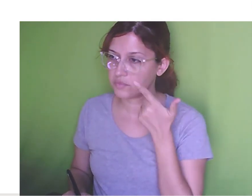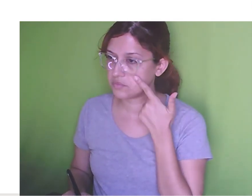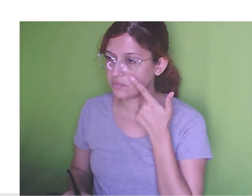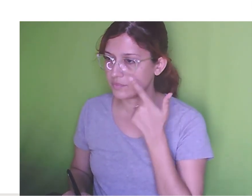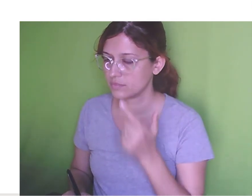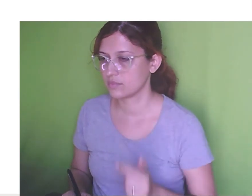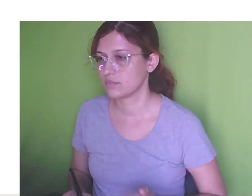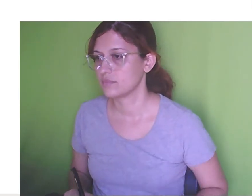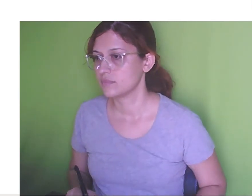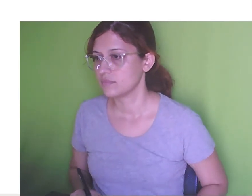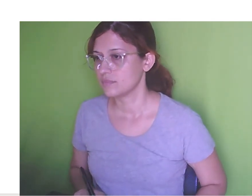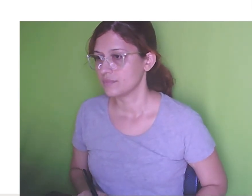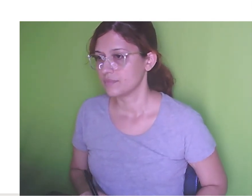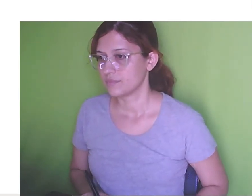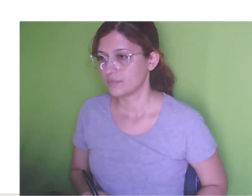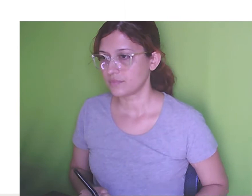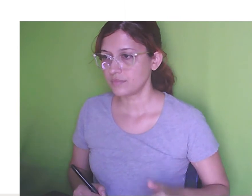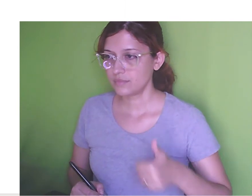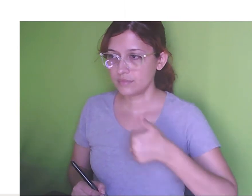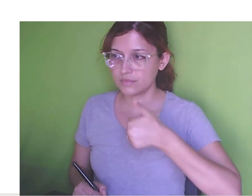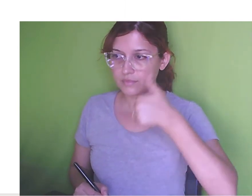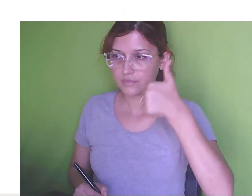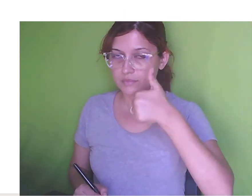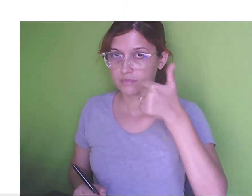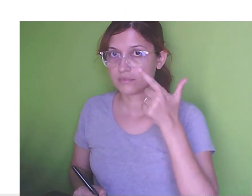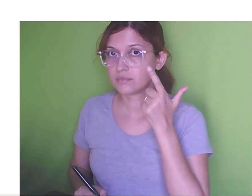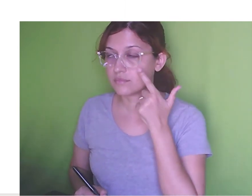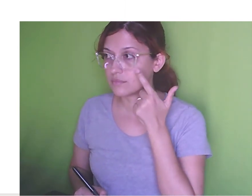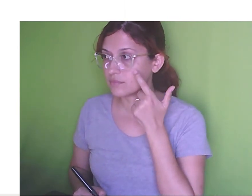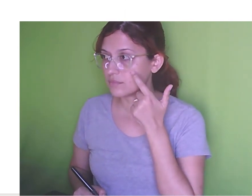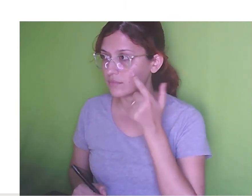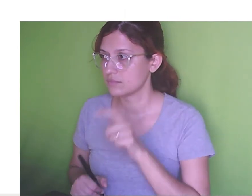E qual é a tensão no diodo?